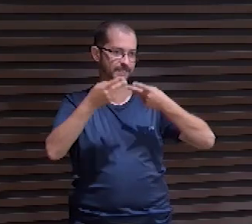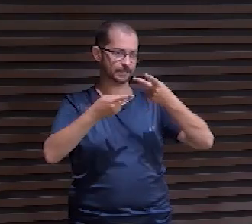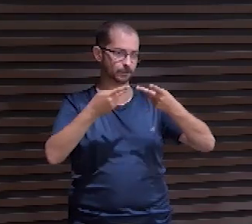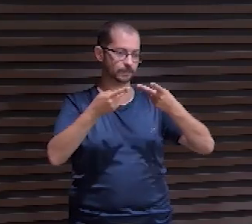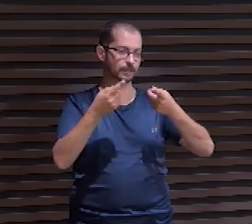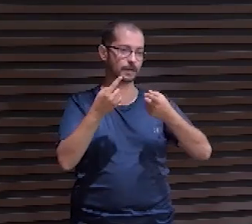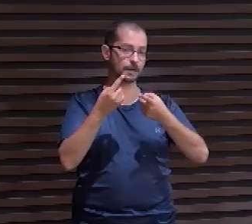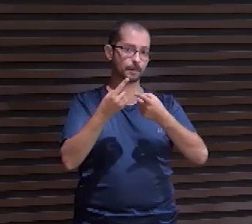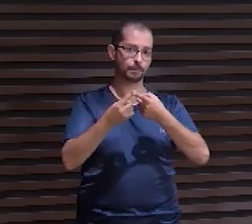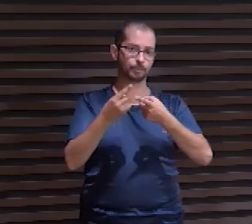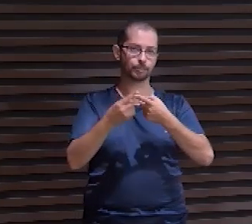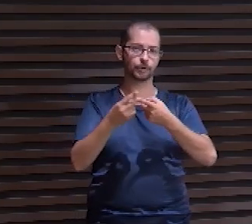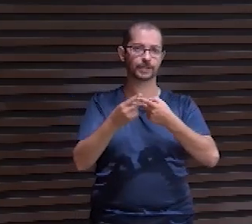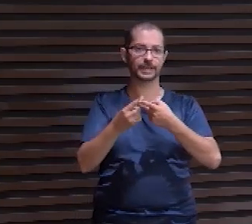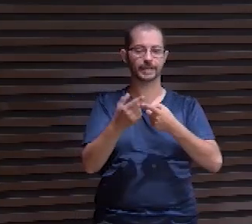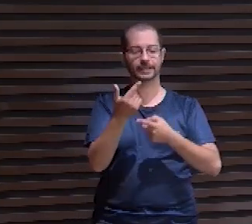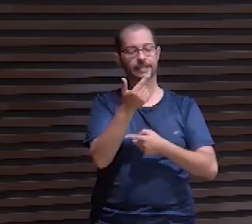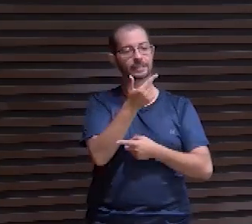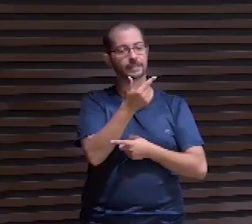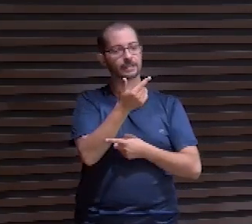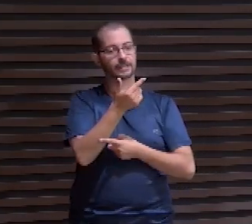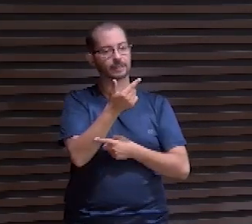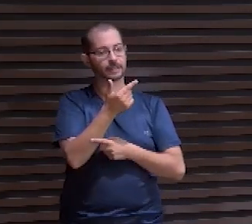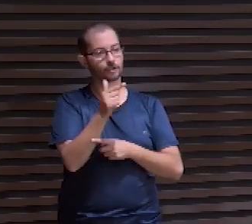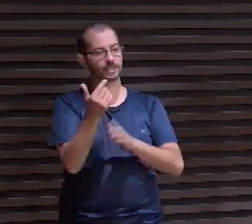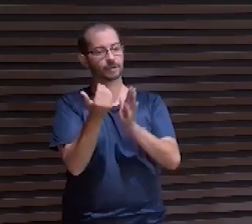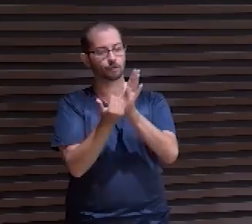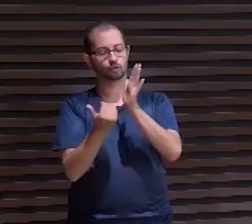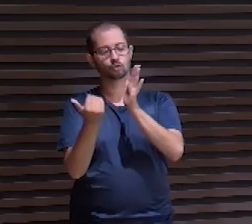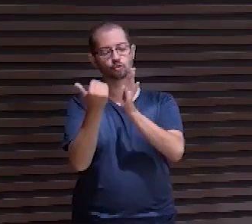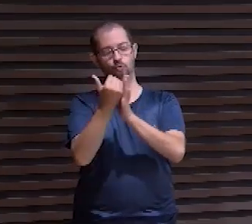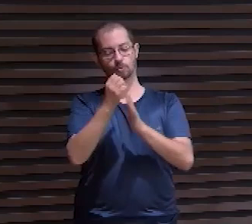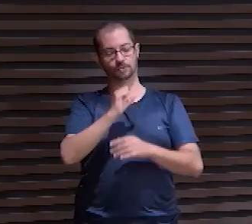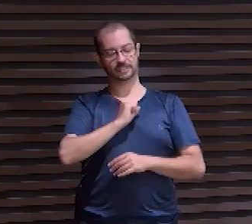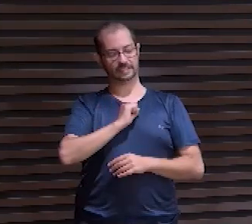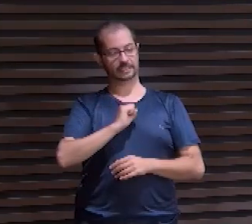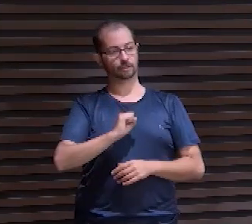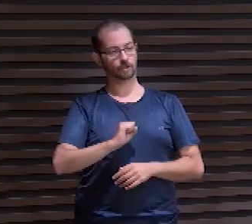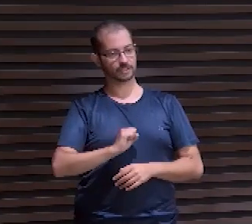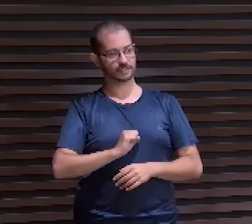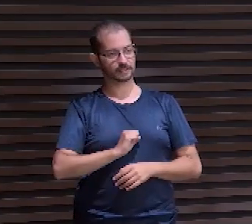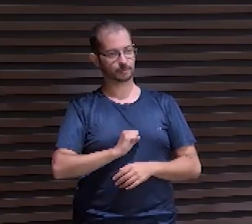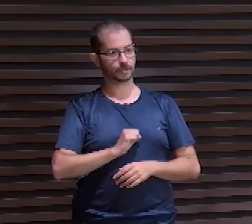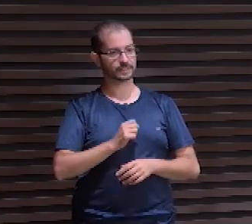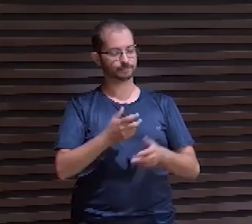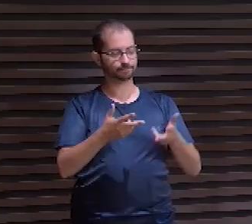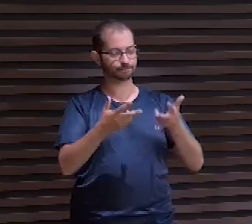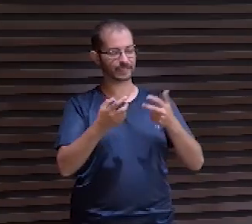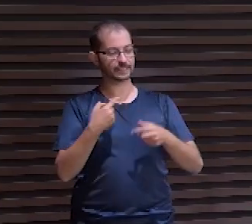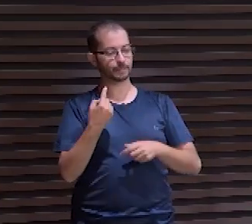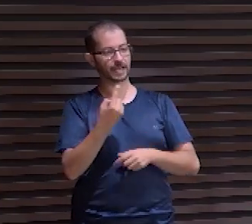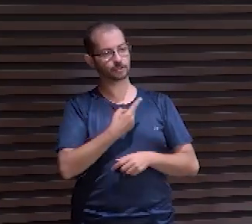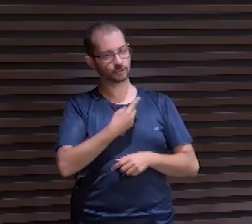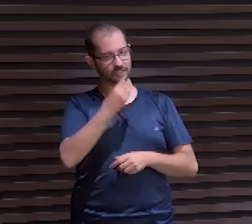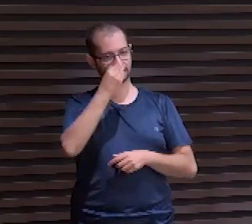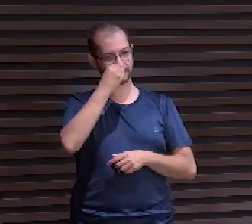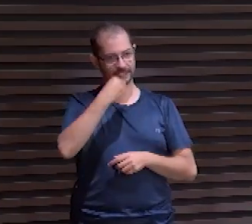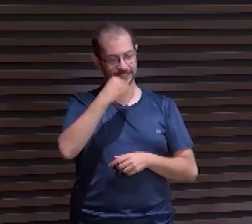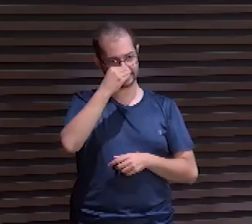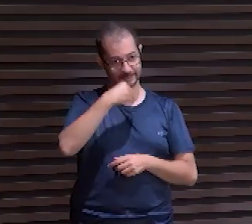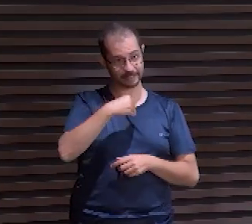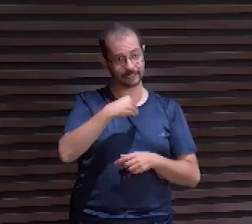Porque não temos sumo sacerdote que não possa compadecer-se das nossas fraquezas. Antes foi